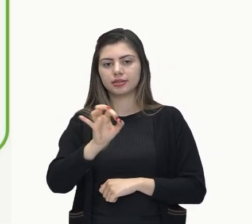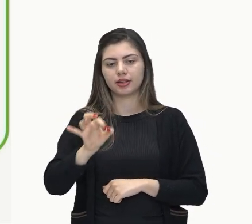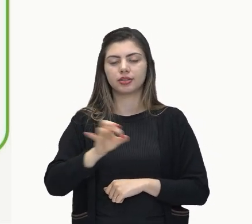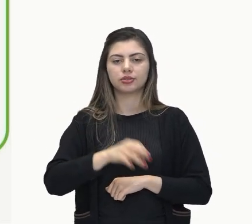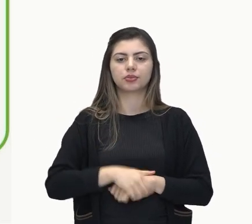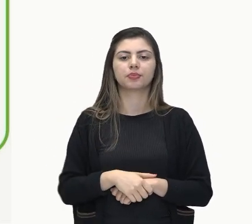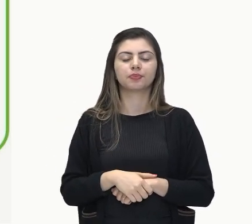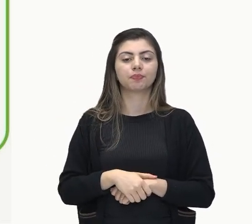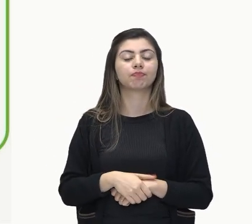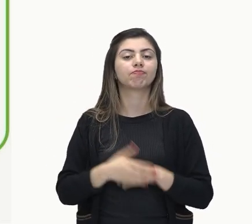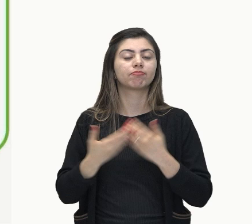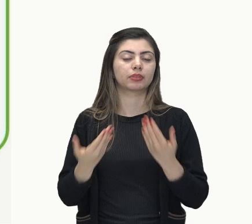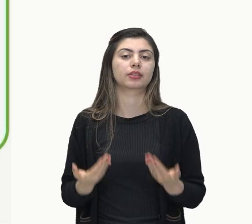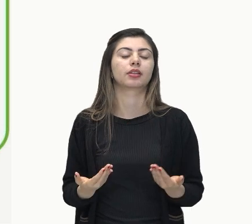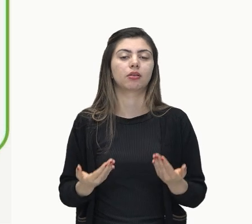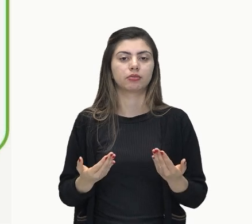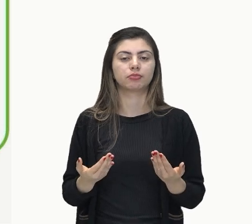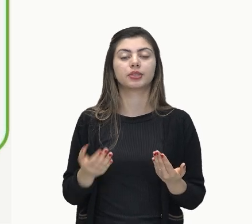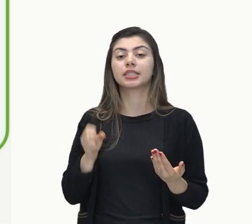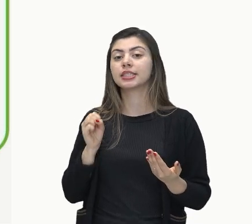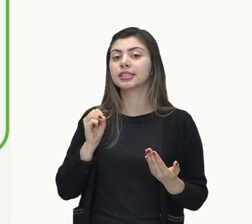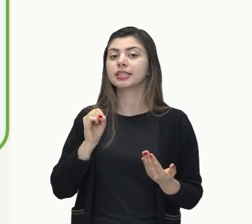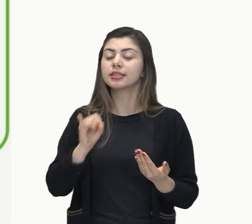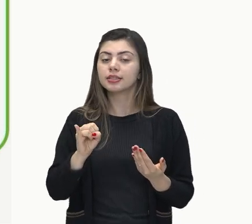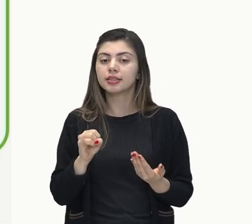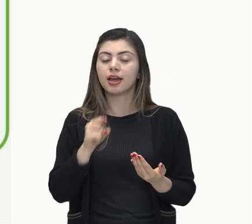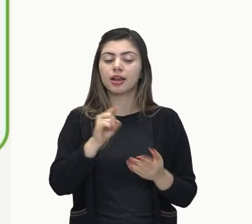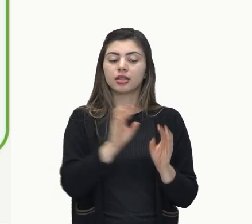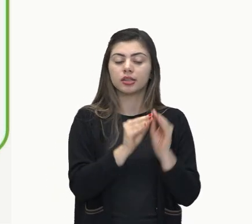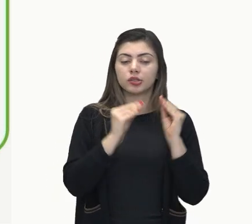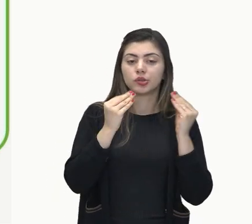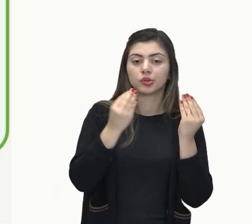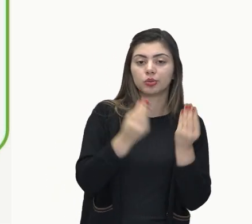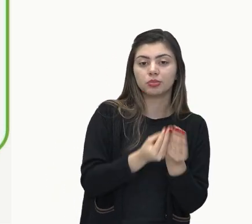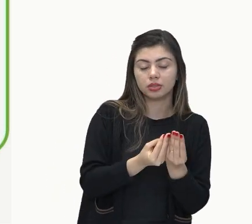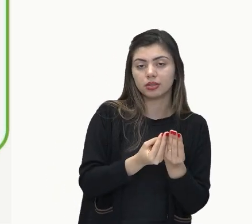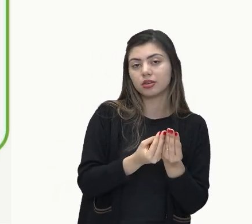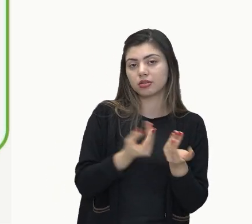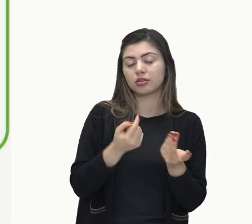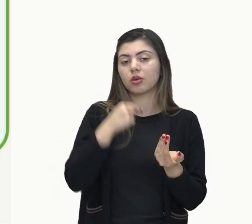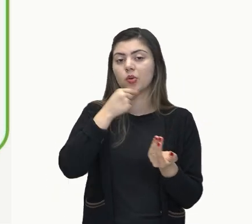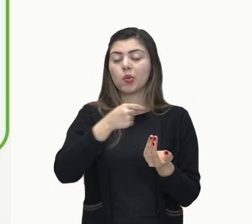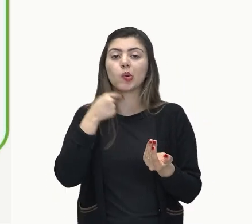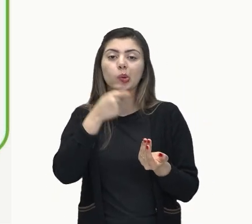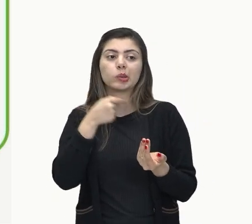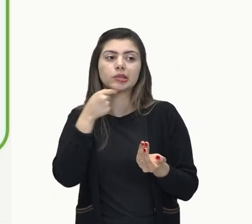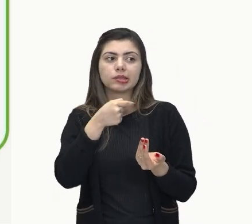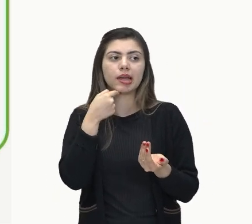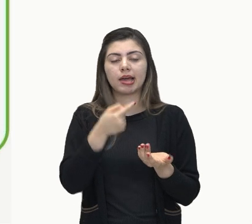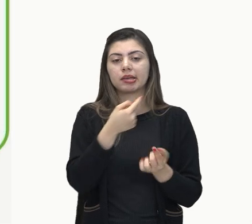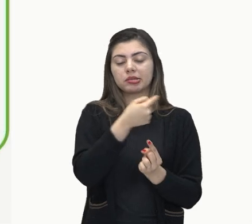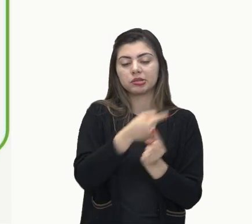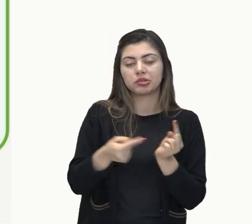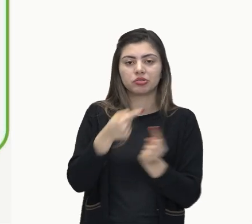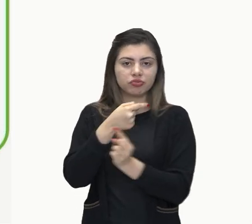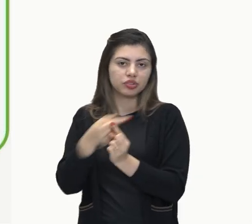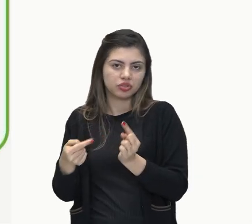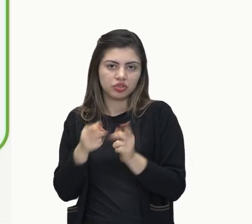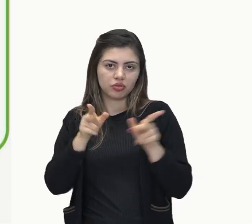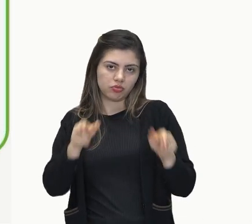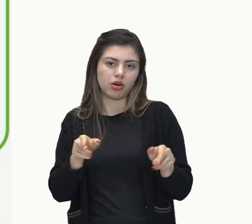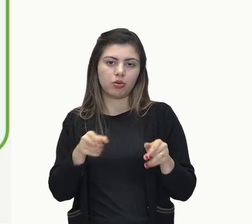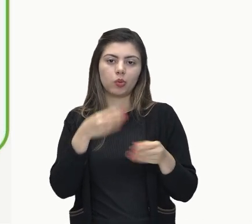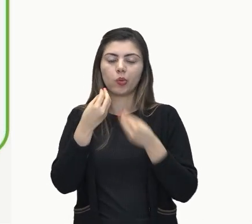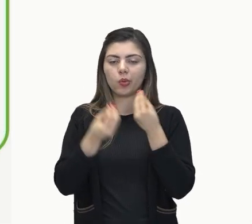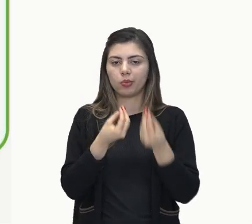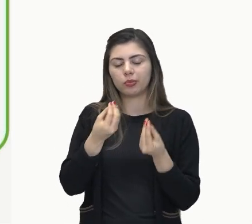assimétricas. Então, quando acontece de terem substâncias assimétricas, ou seja, não tem o plano de simetria,